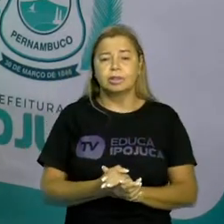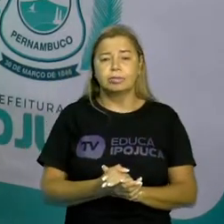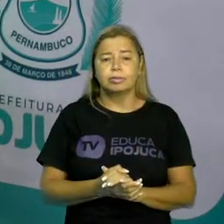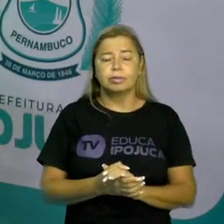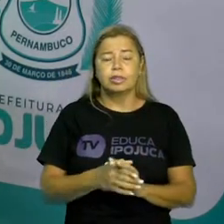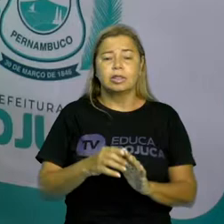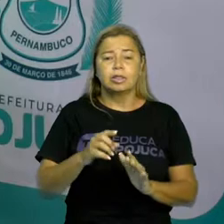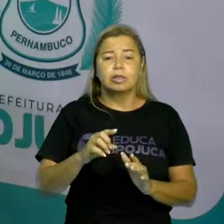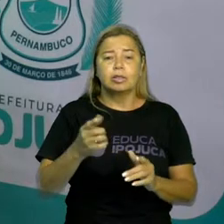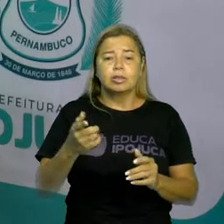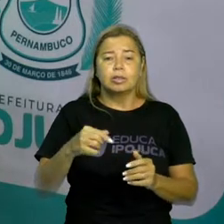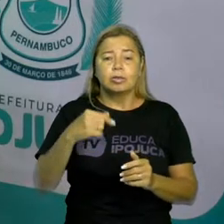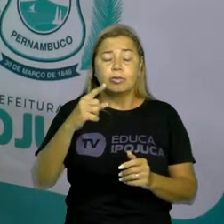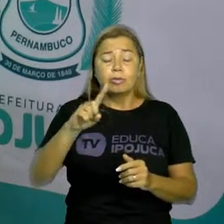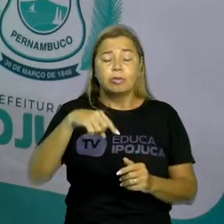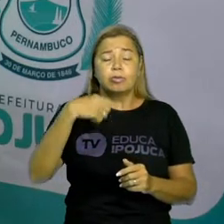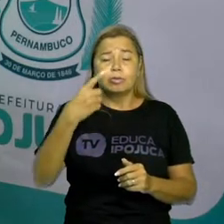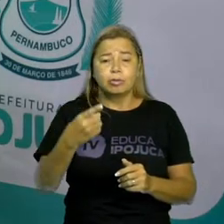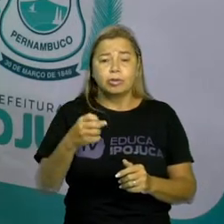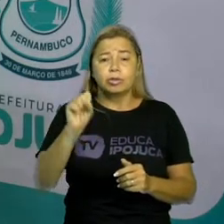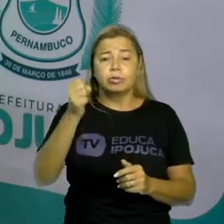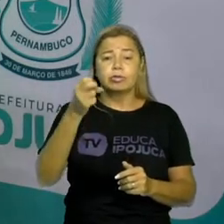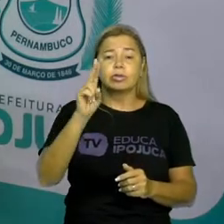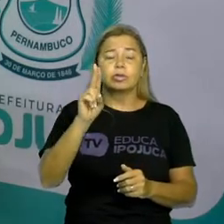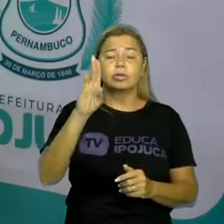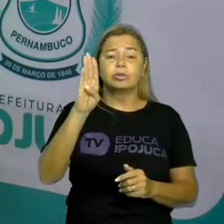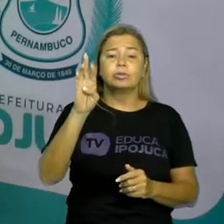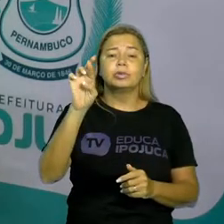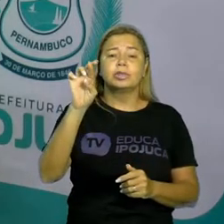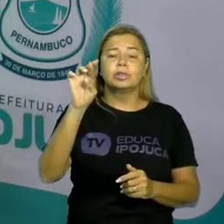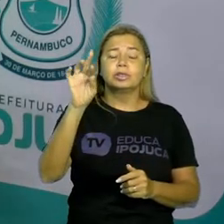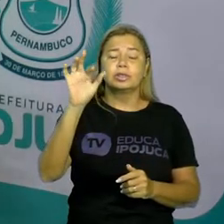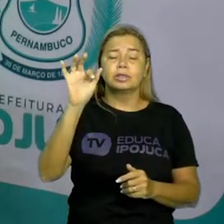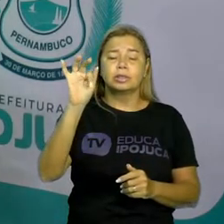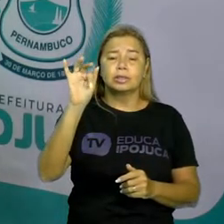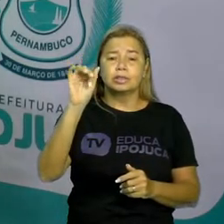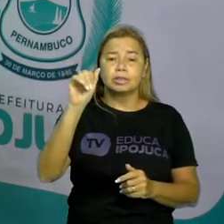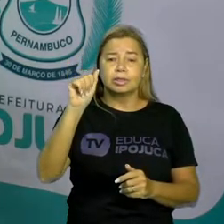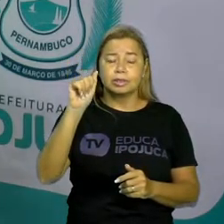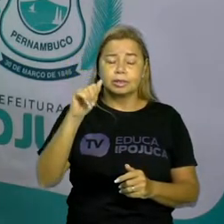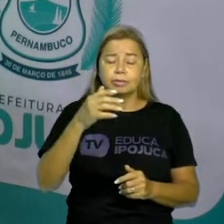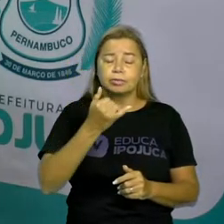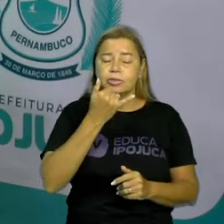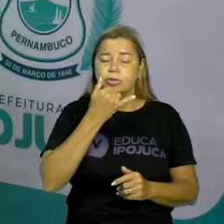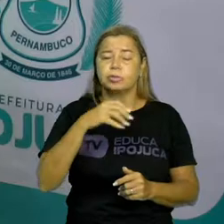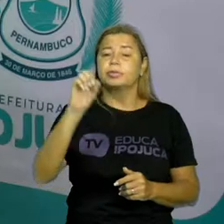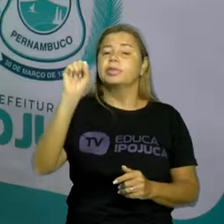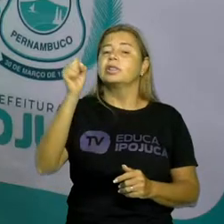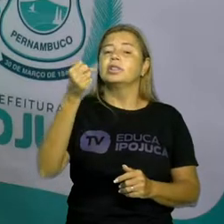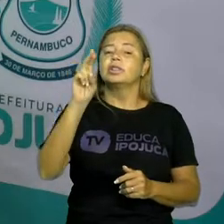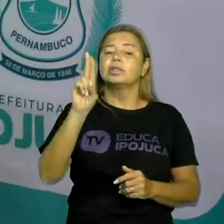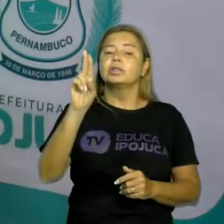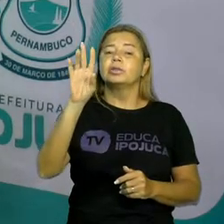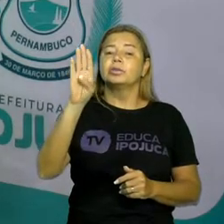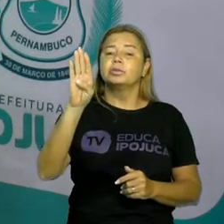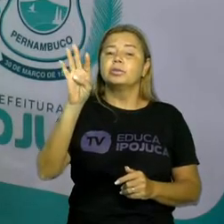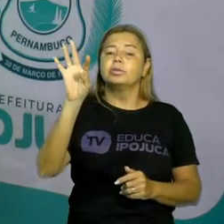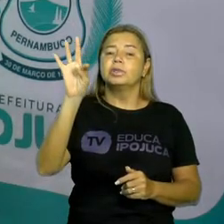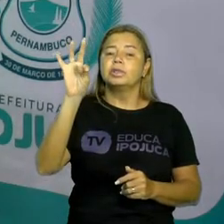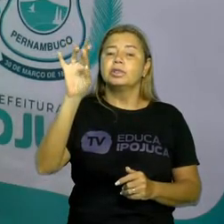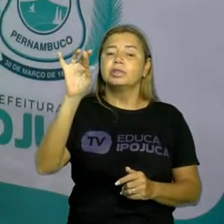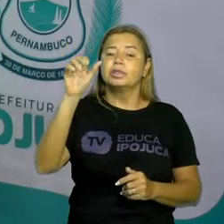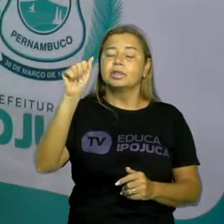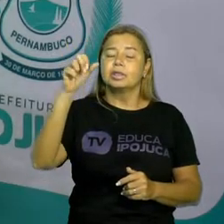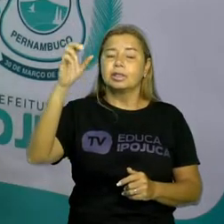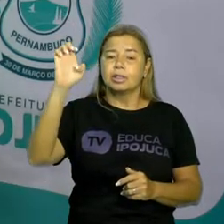o número que eu vou tirar daquele minuendo. E o que sobra a gente chama de resto ou diferença. O sinal da subtração,